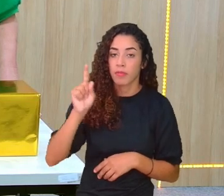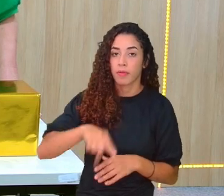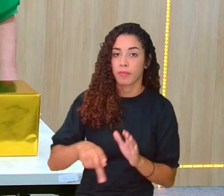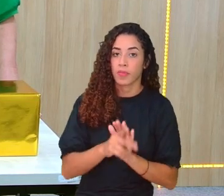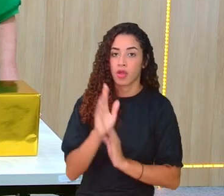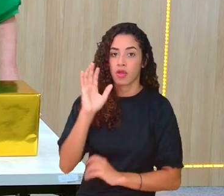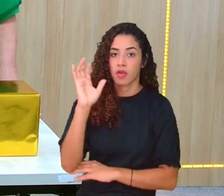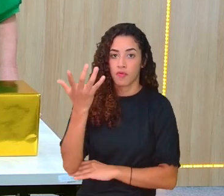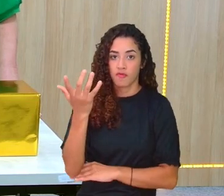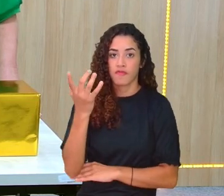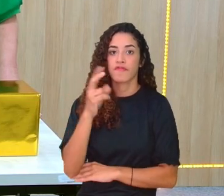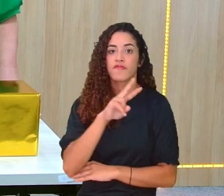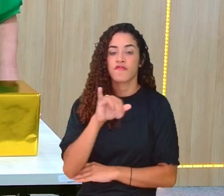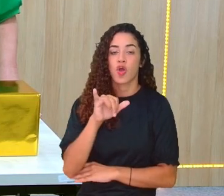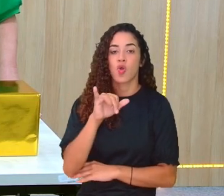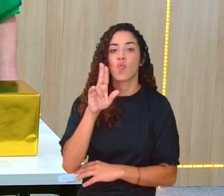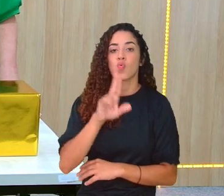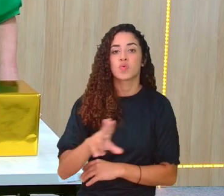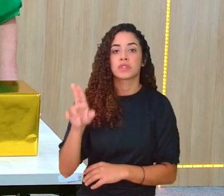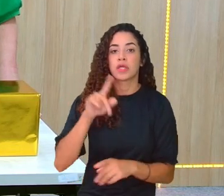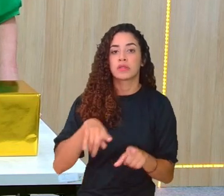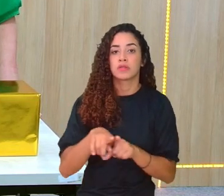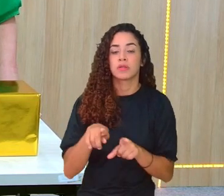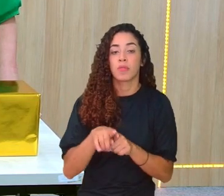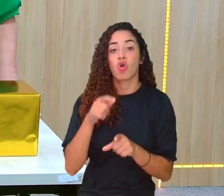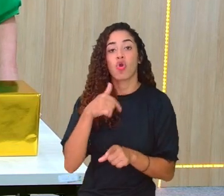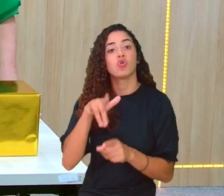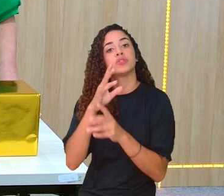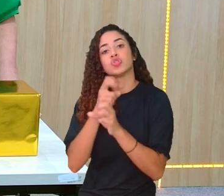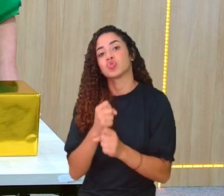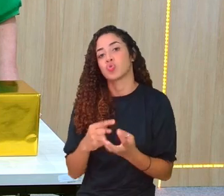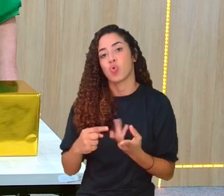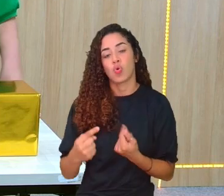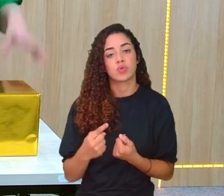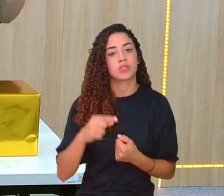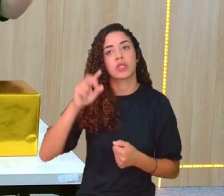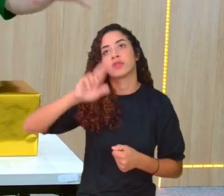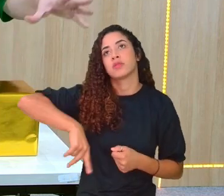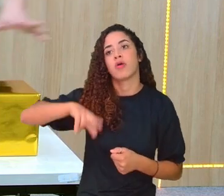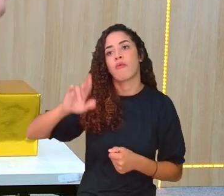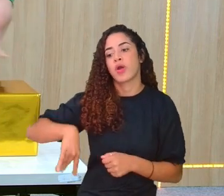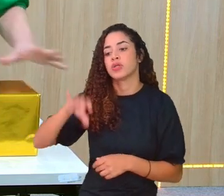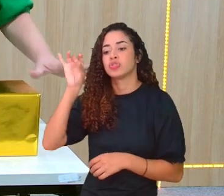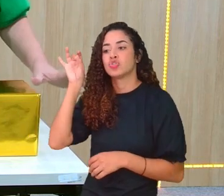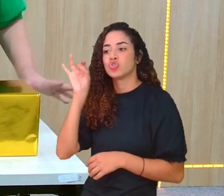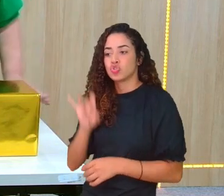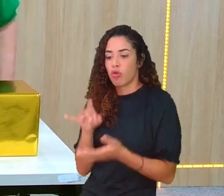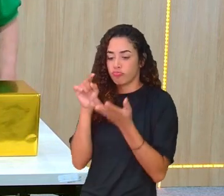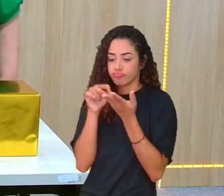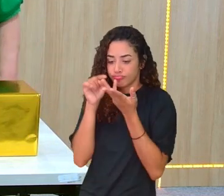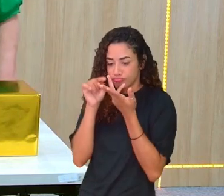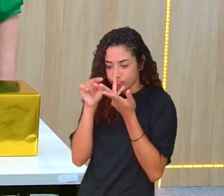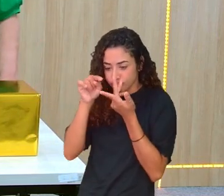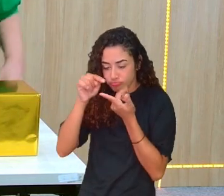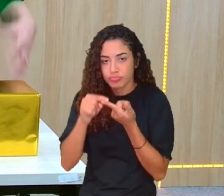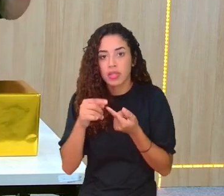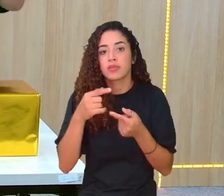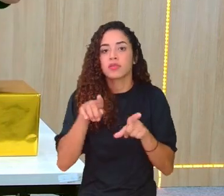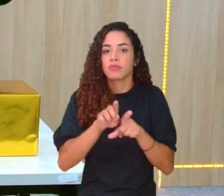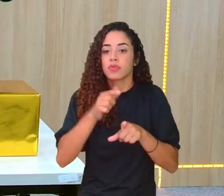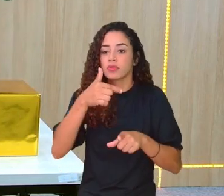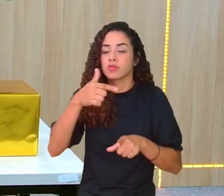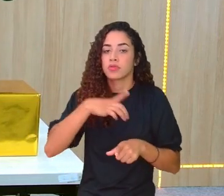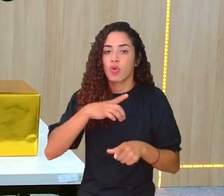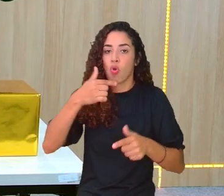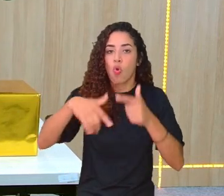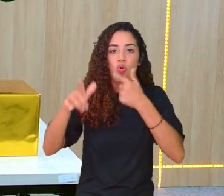em probabilidade também. Não, o diagrama da árvore não é apenas para contagem. Eu já expliquei para vocês